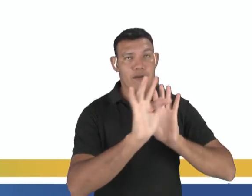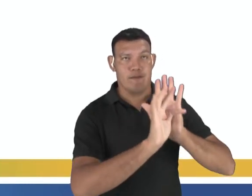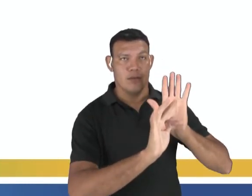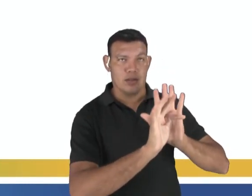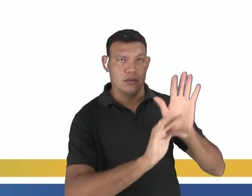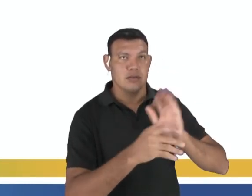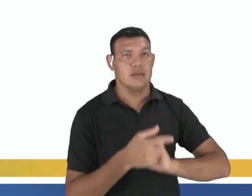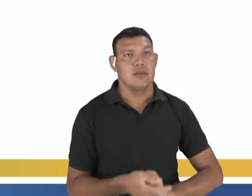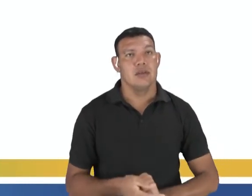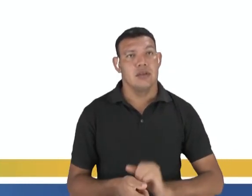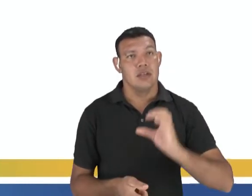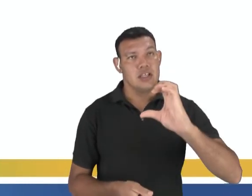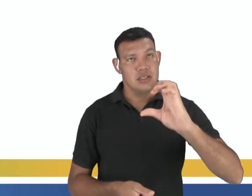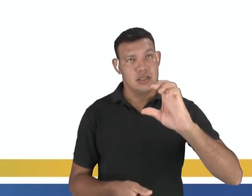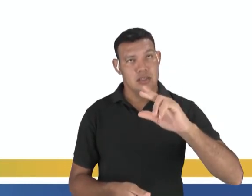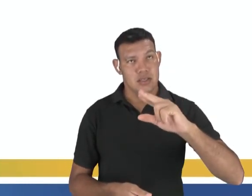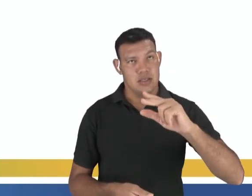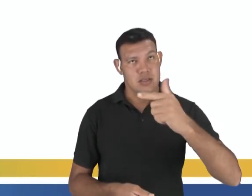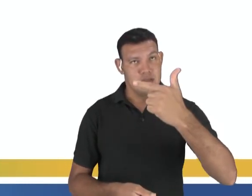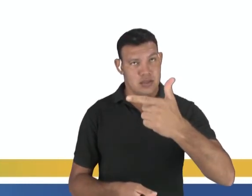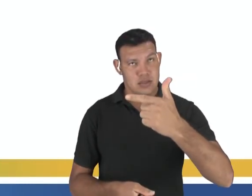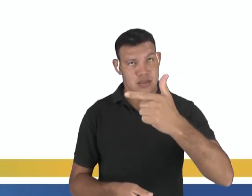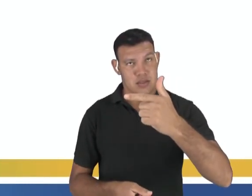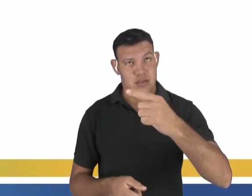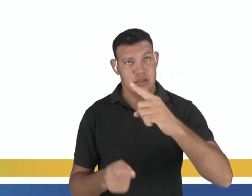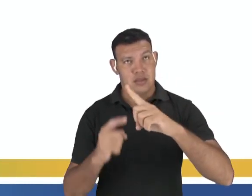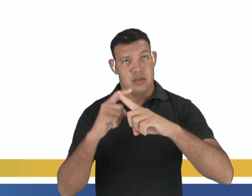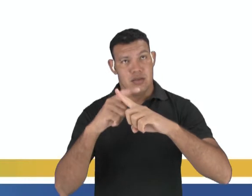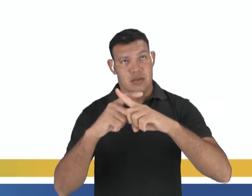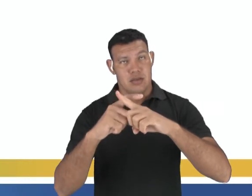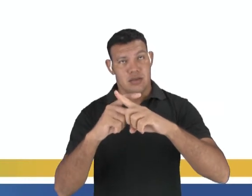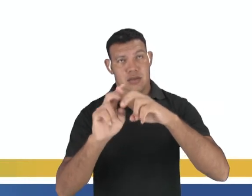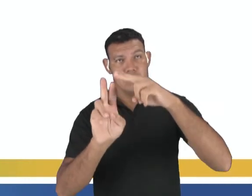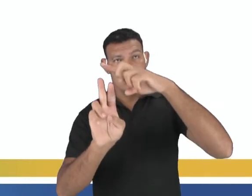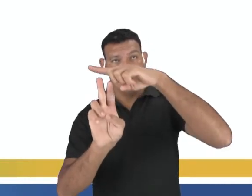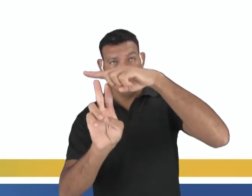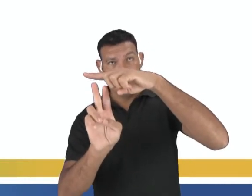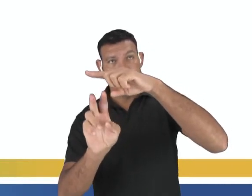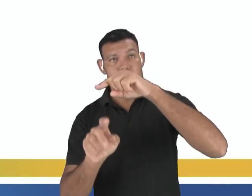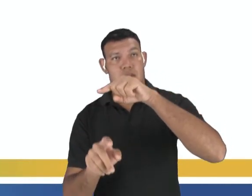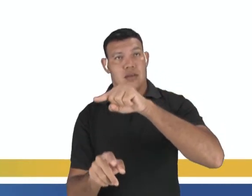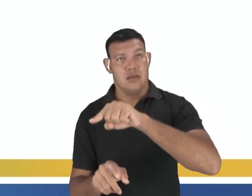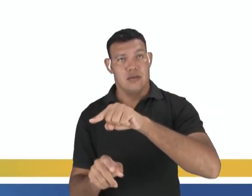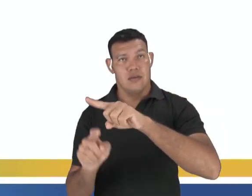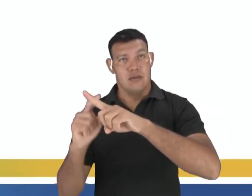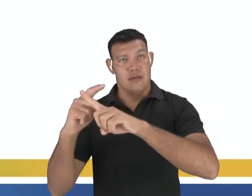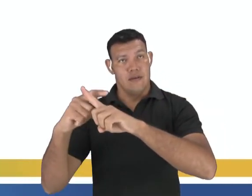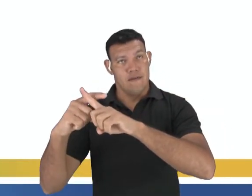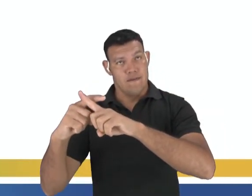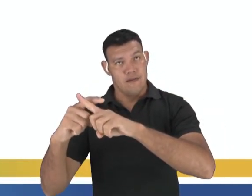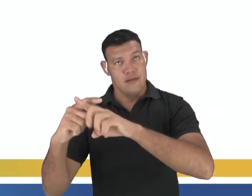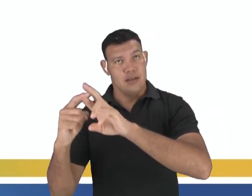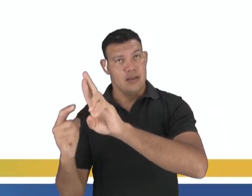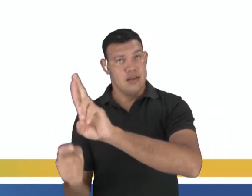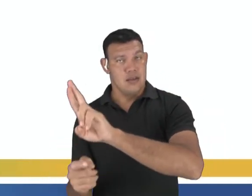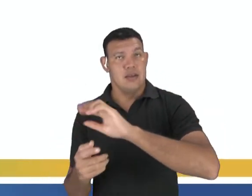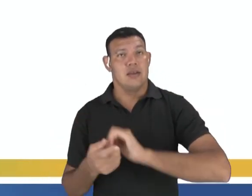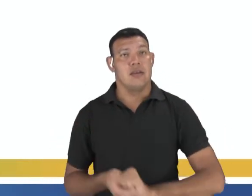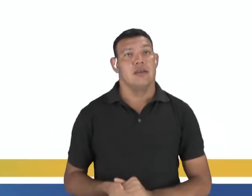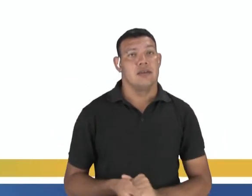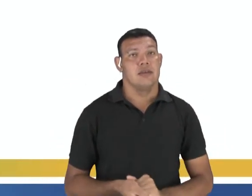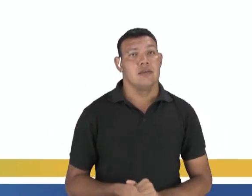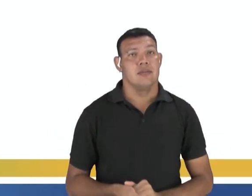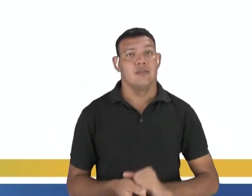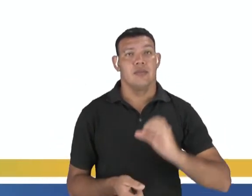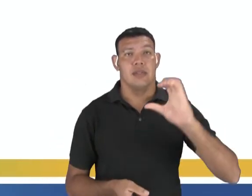C vai ser igual a 2 vezes π vezes o R. Então, o que eu tenho? O comprimento da